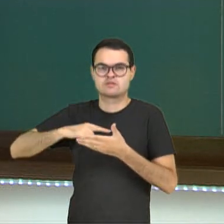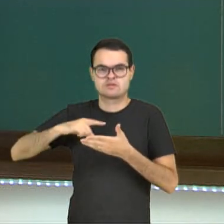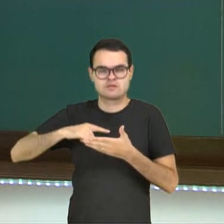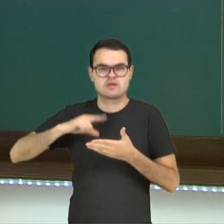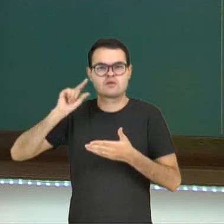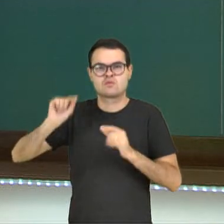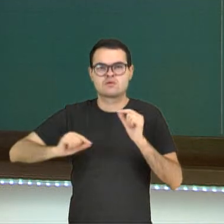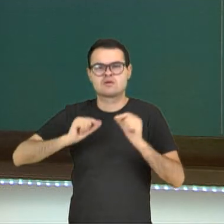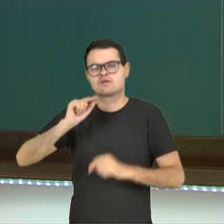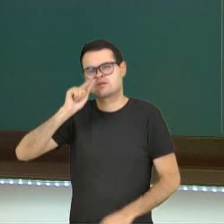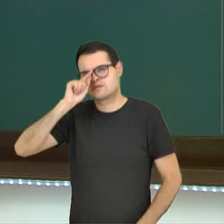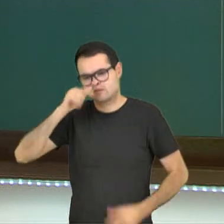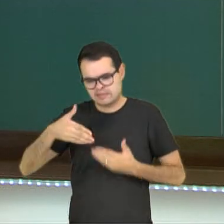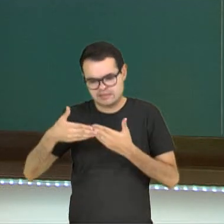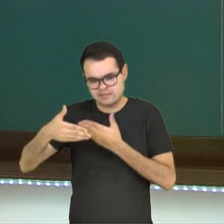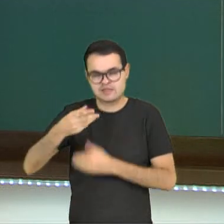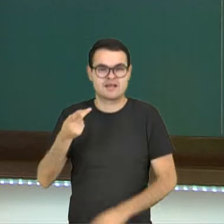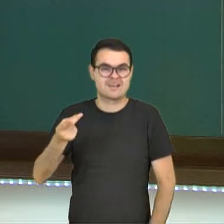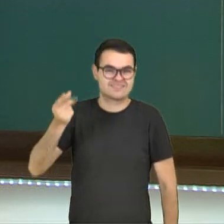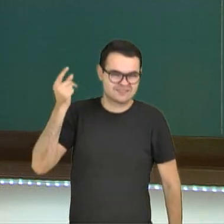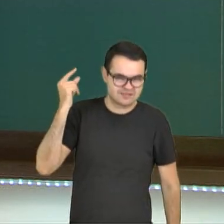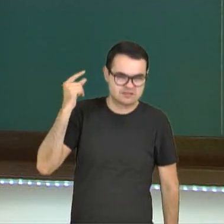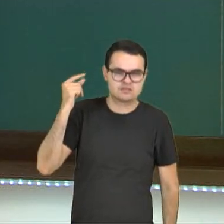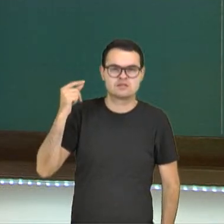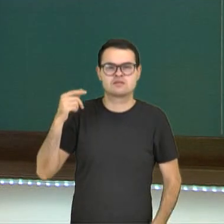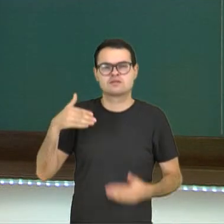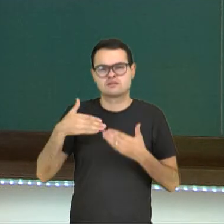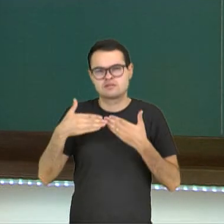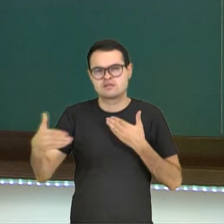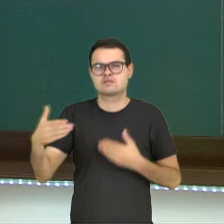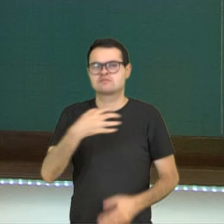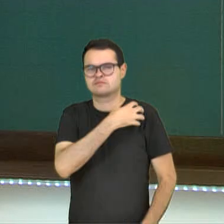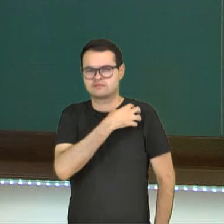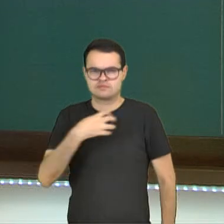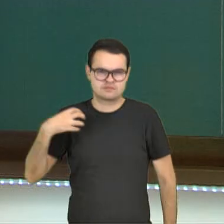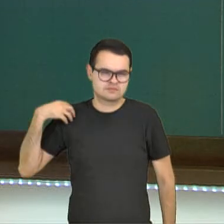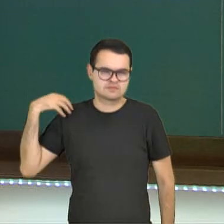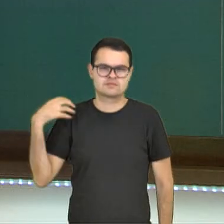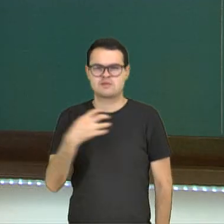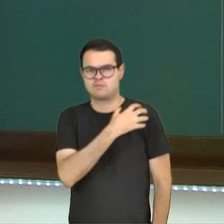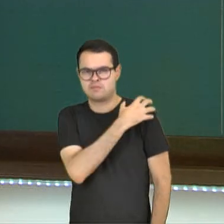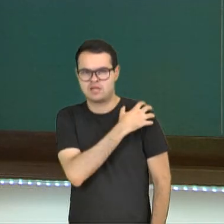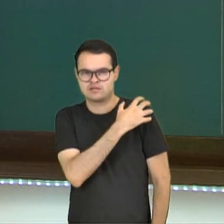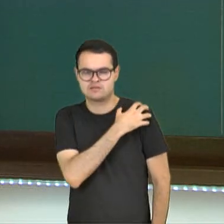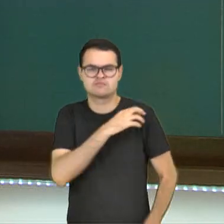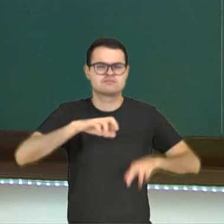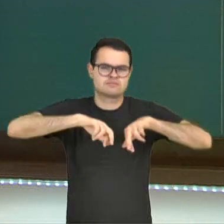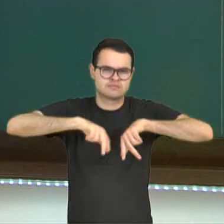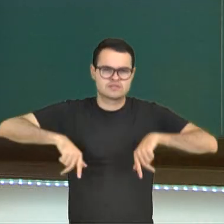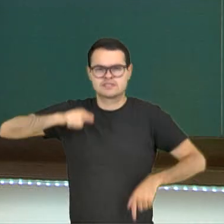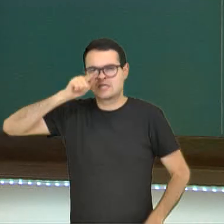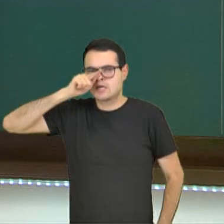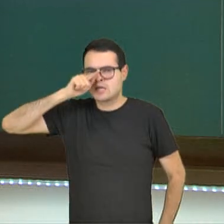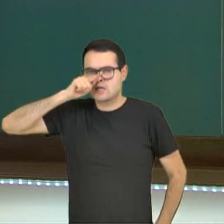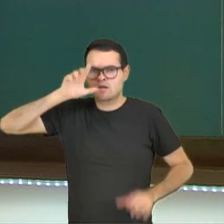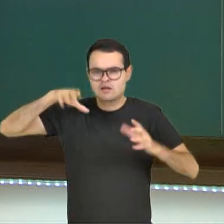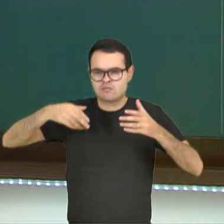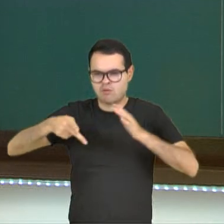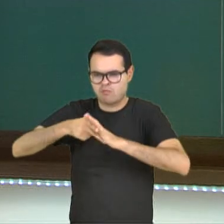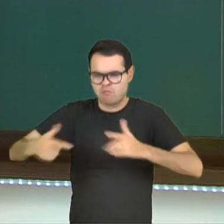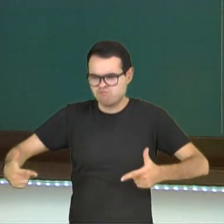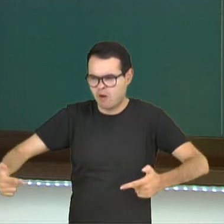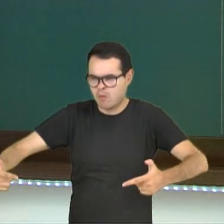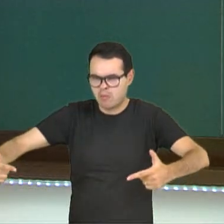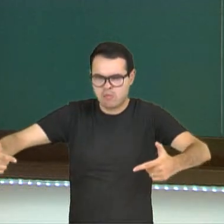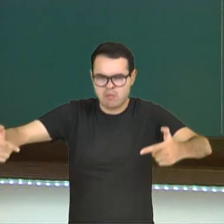os filósofos, Sócrates, Platão, Aristóteles. A arte era usada como uma ferramenta de registro, de batalha dos